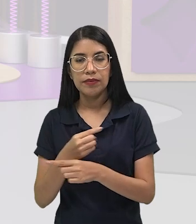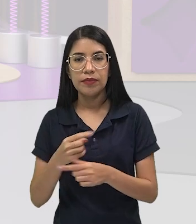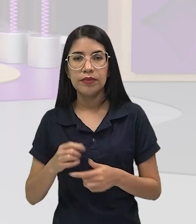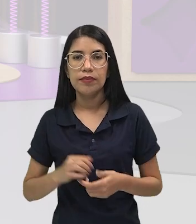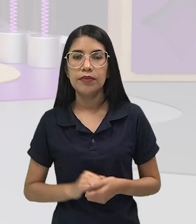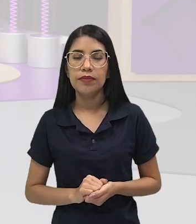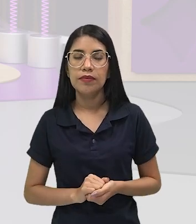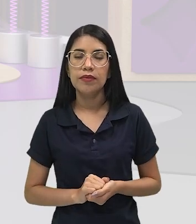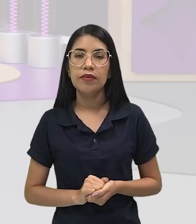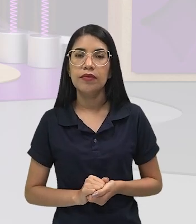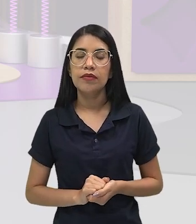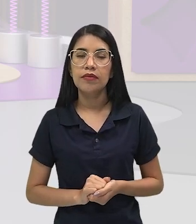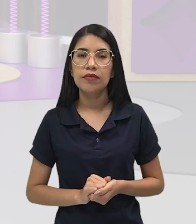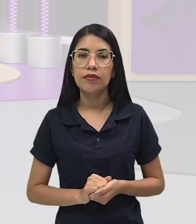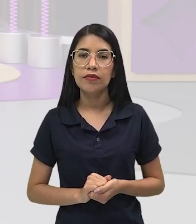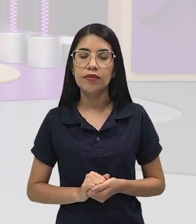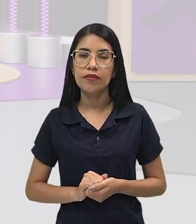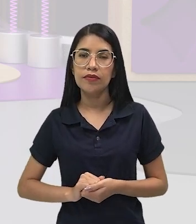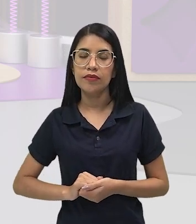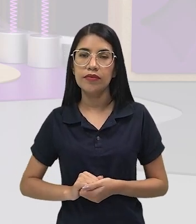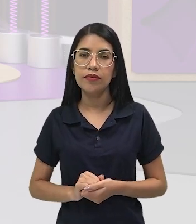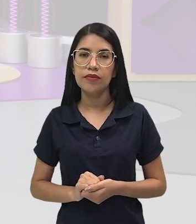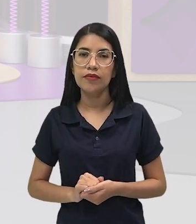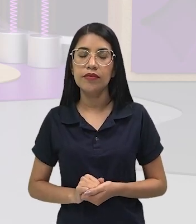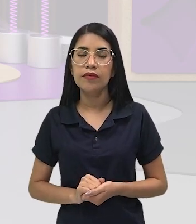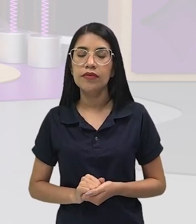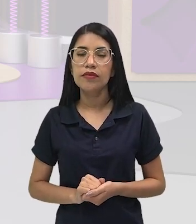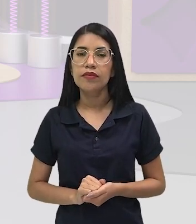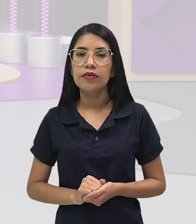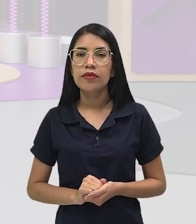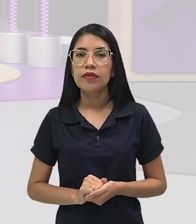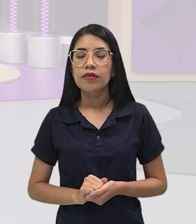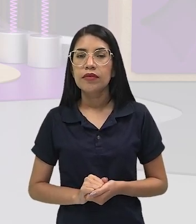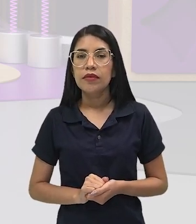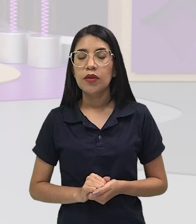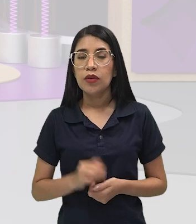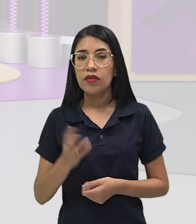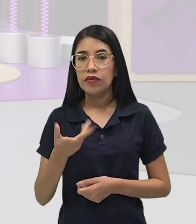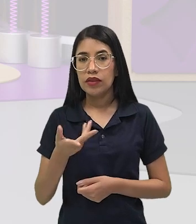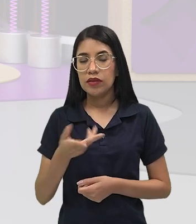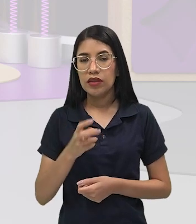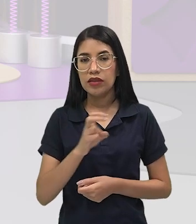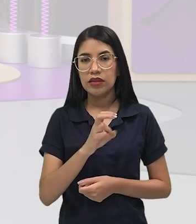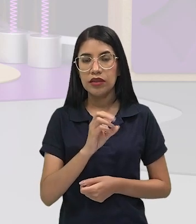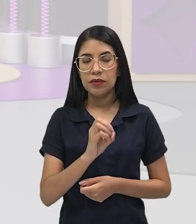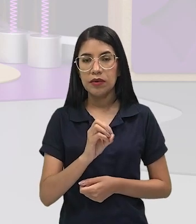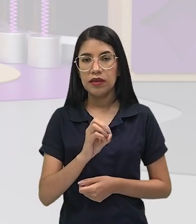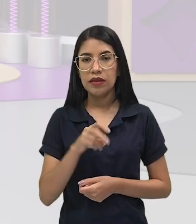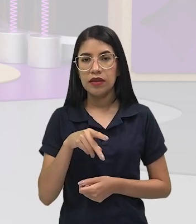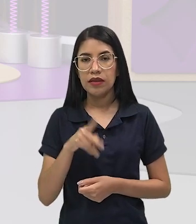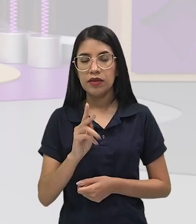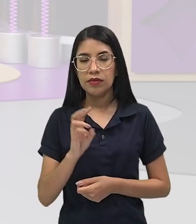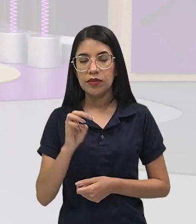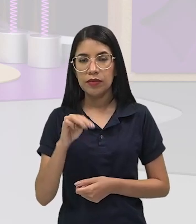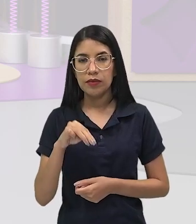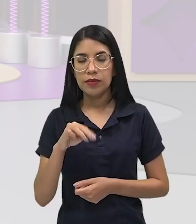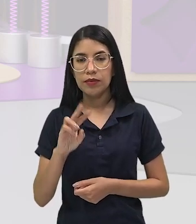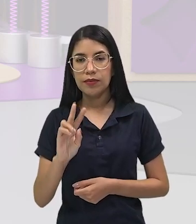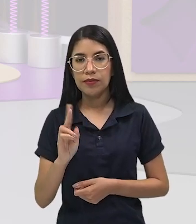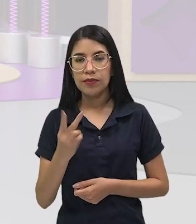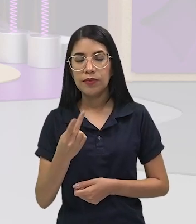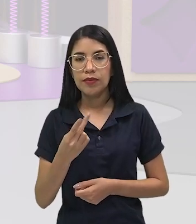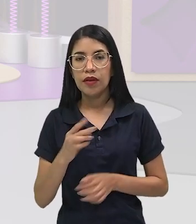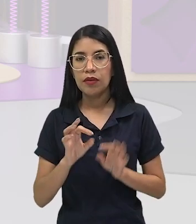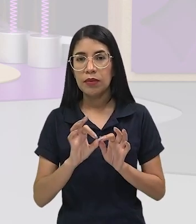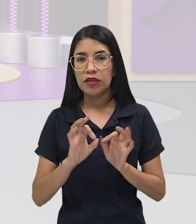que ele está com 50 km por hora em determinado período de tempo. Olha,